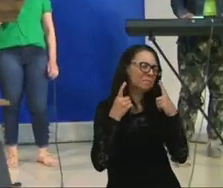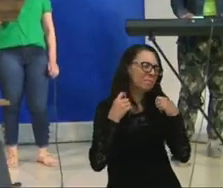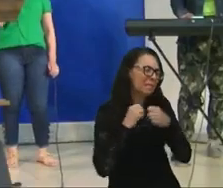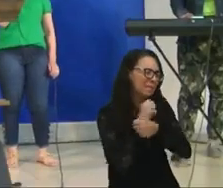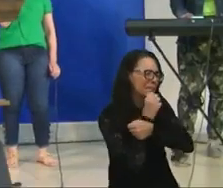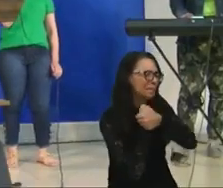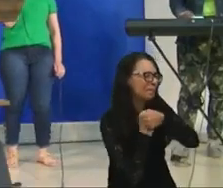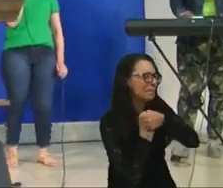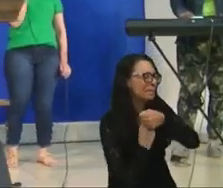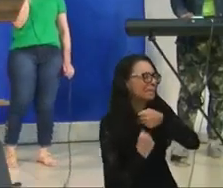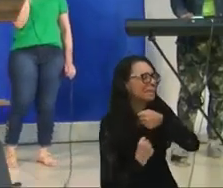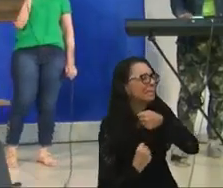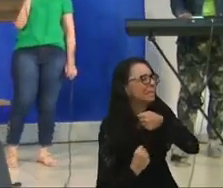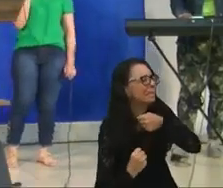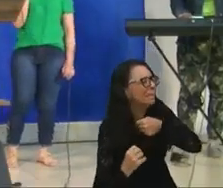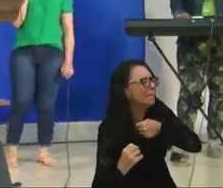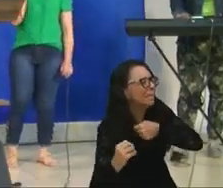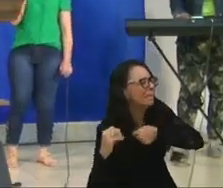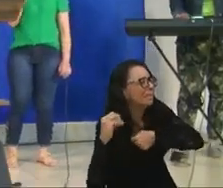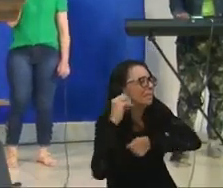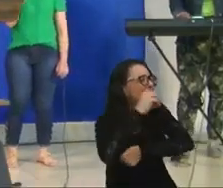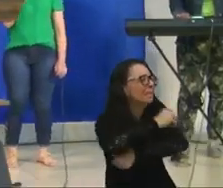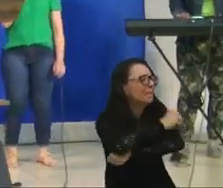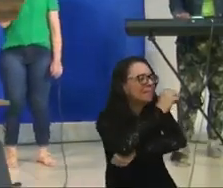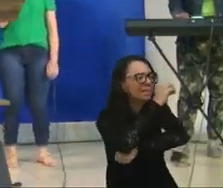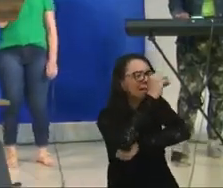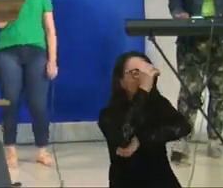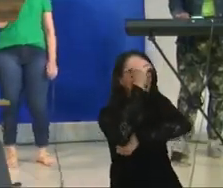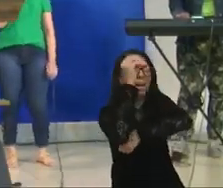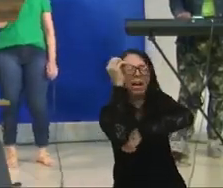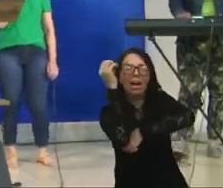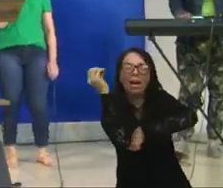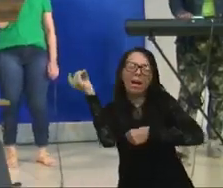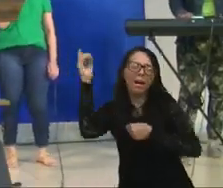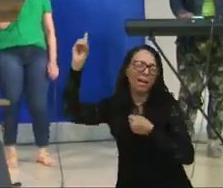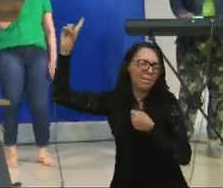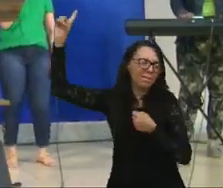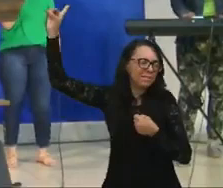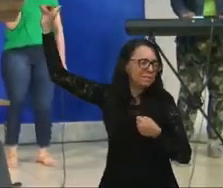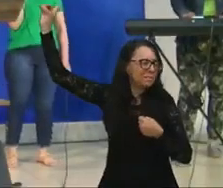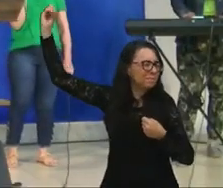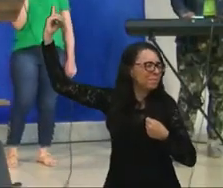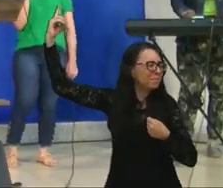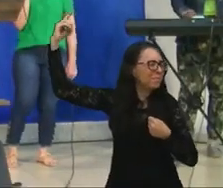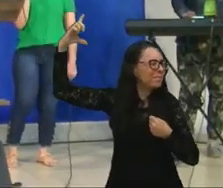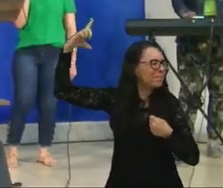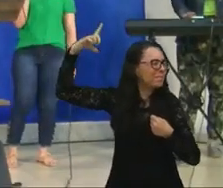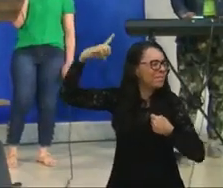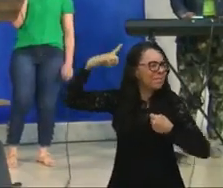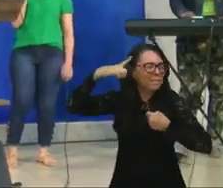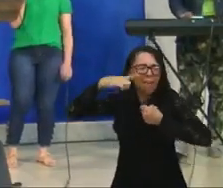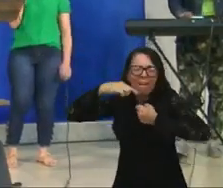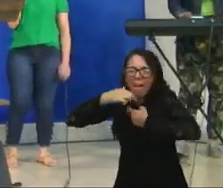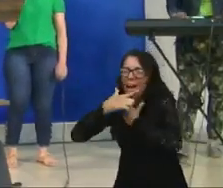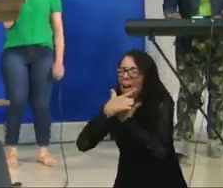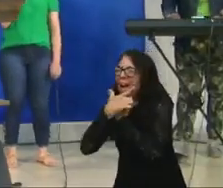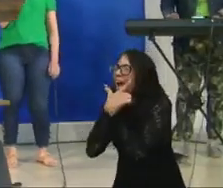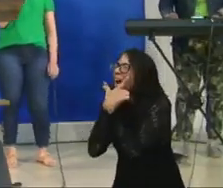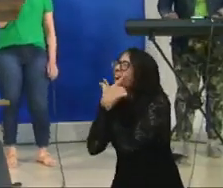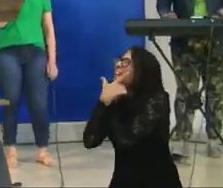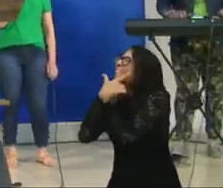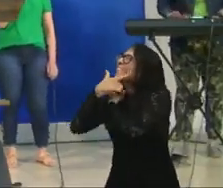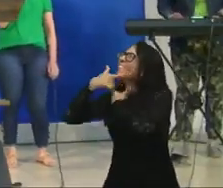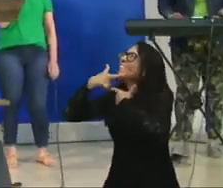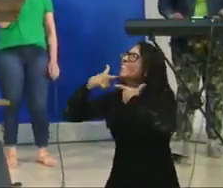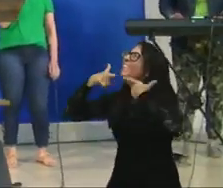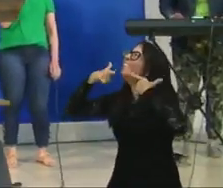traz alegria, ela vem pela manhã. Eu creio,